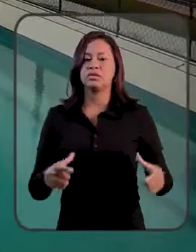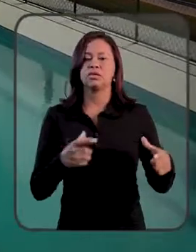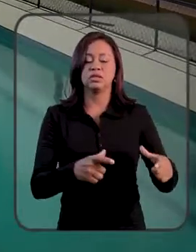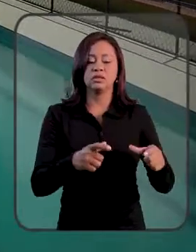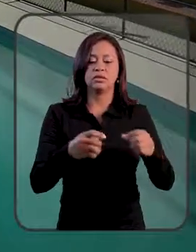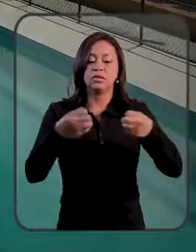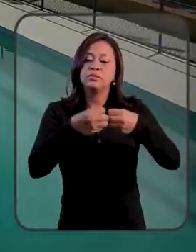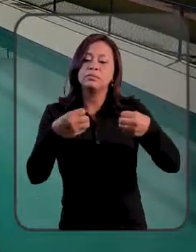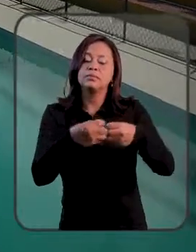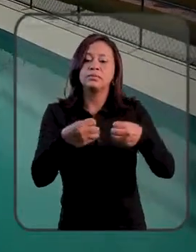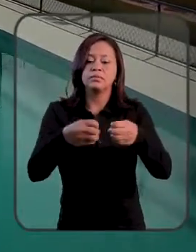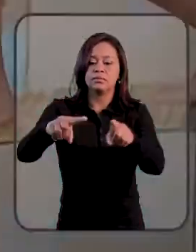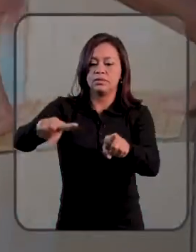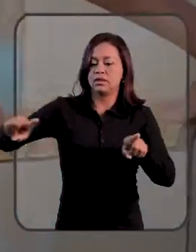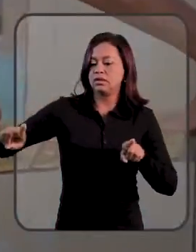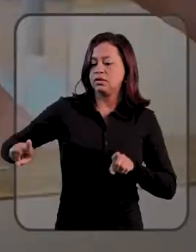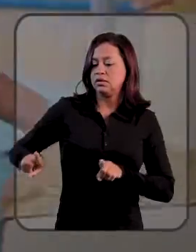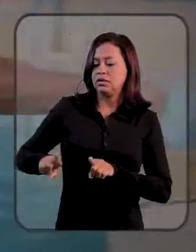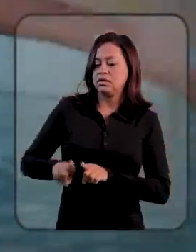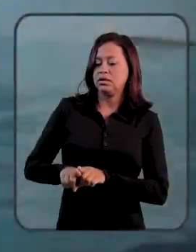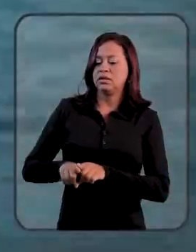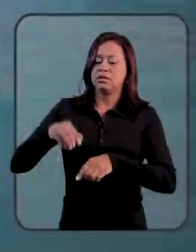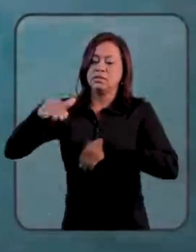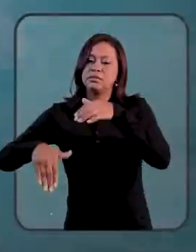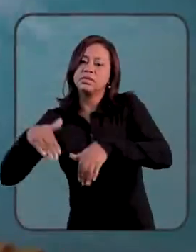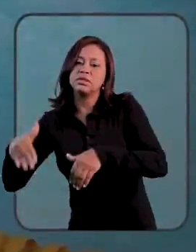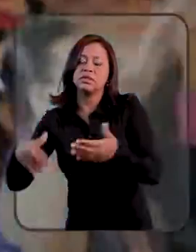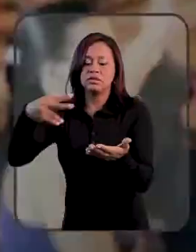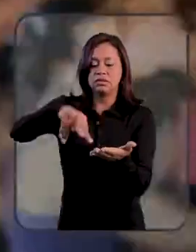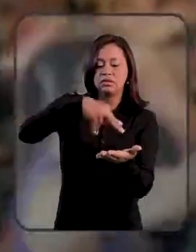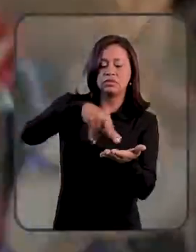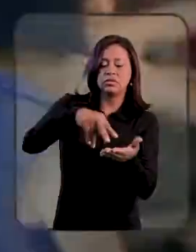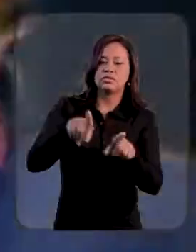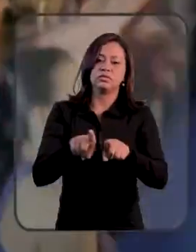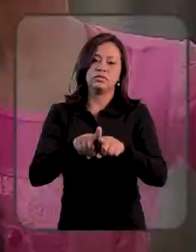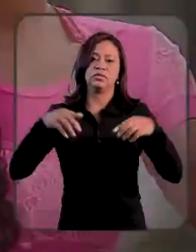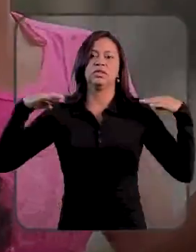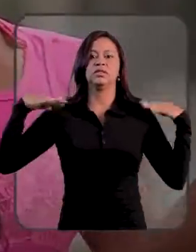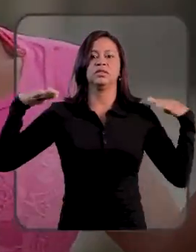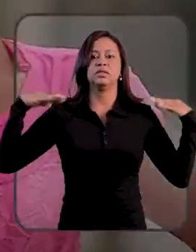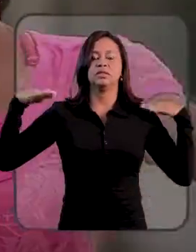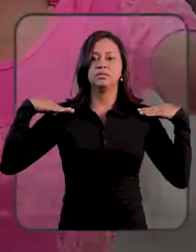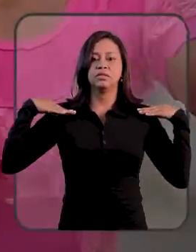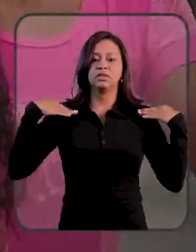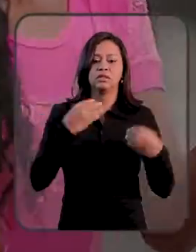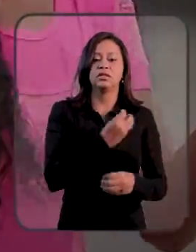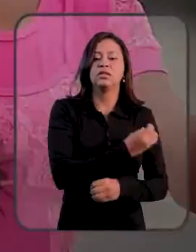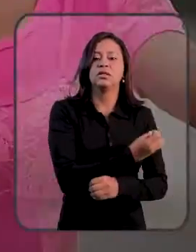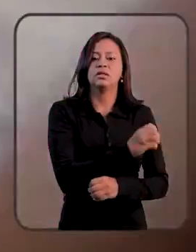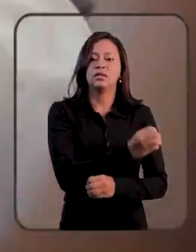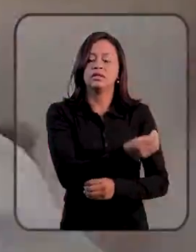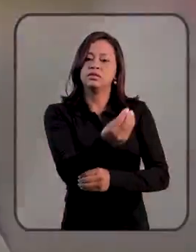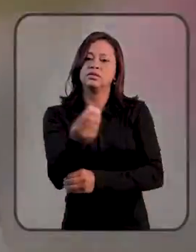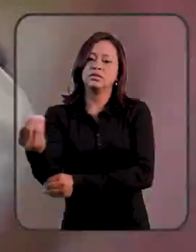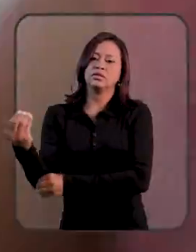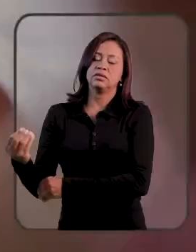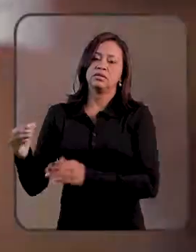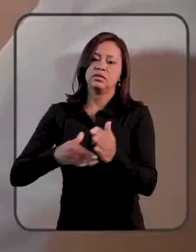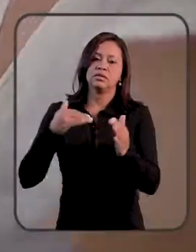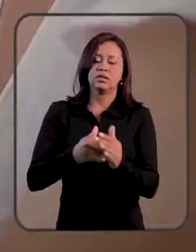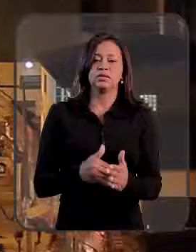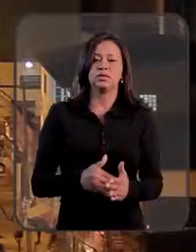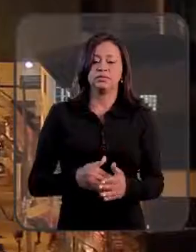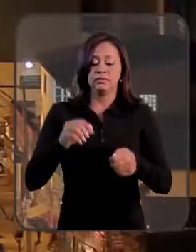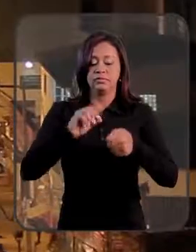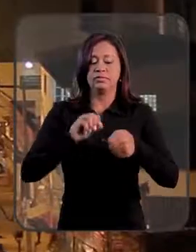Centro Municipal de Esporte e Lazer, que fica ali ao lado do estádio, onde tem a piscina, o zumba e as academias de saúde ao ar livre, que estão espalhadas por toda a